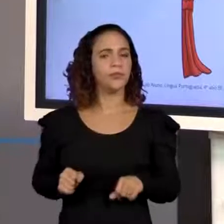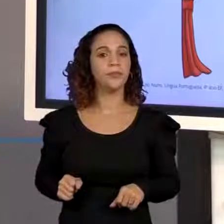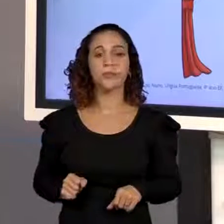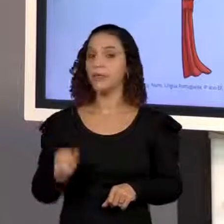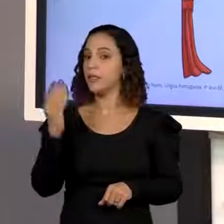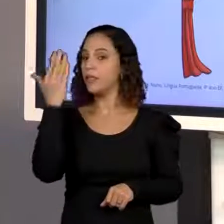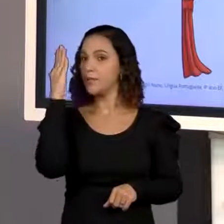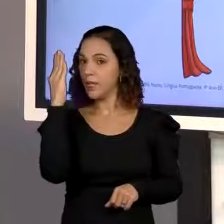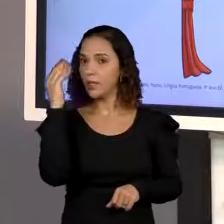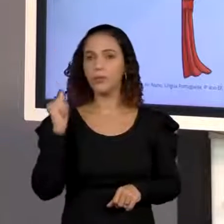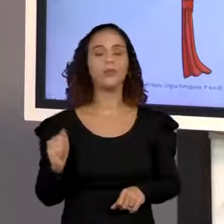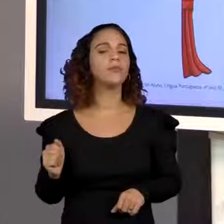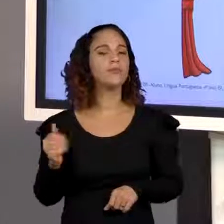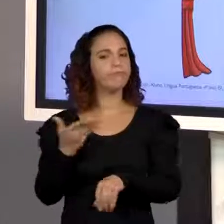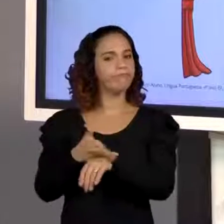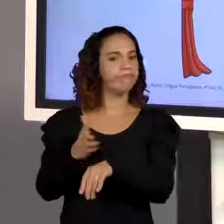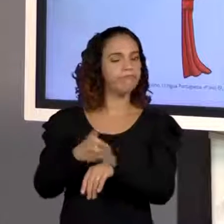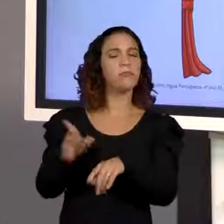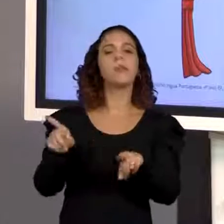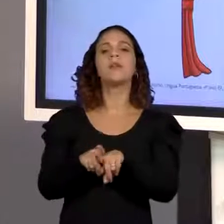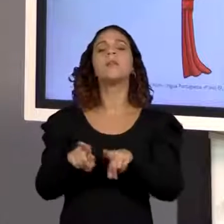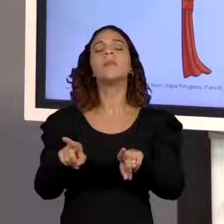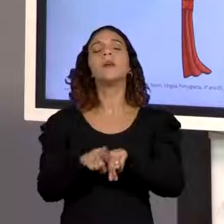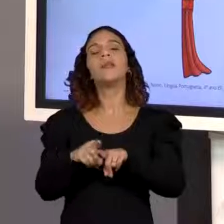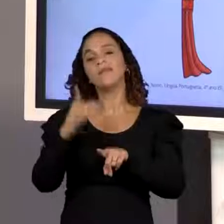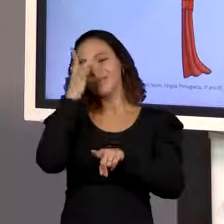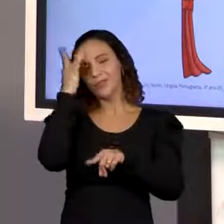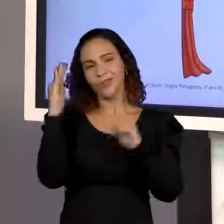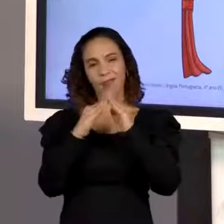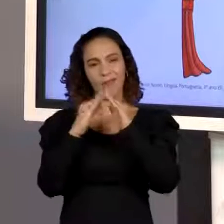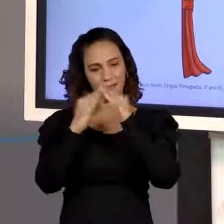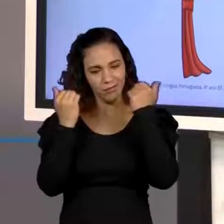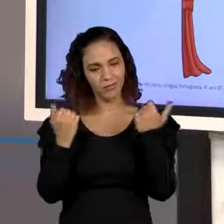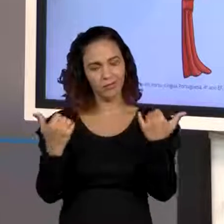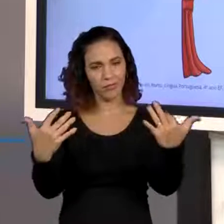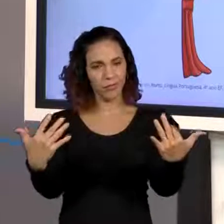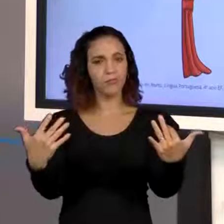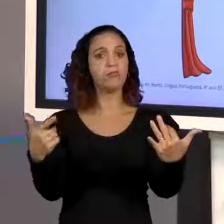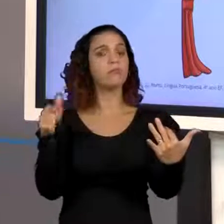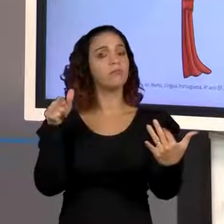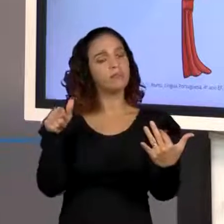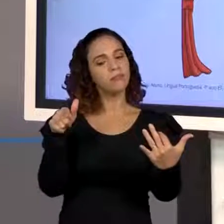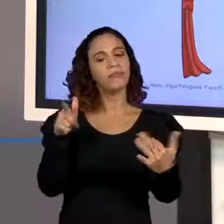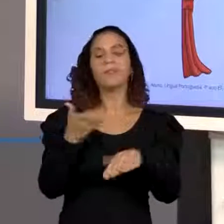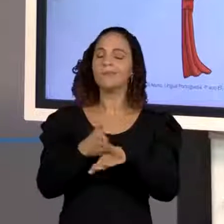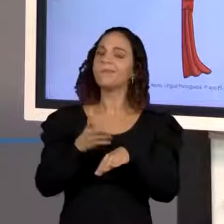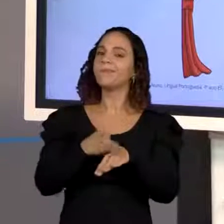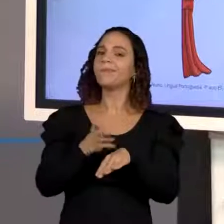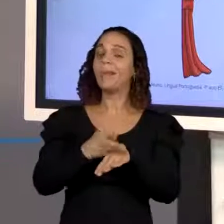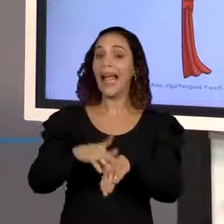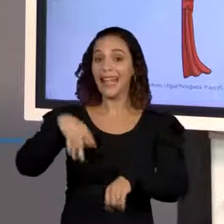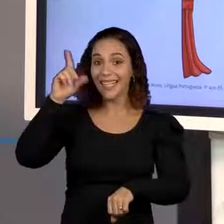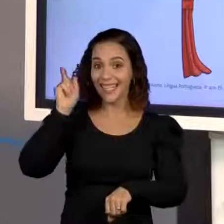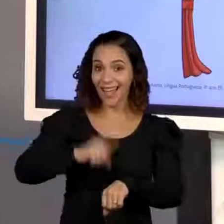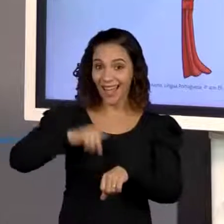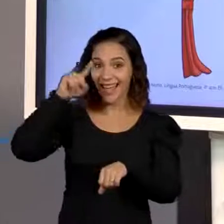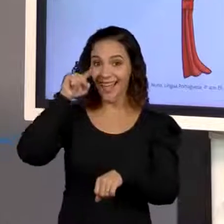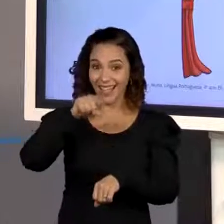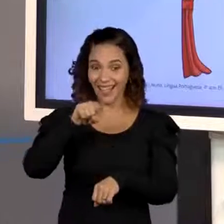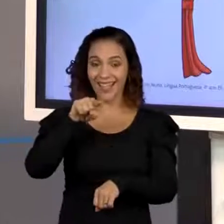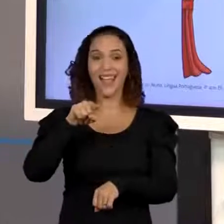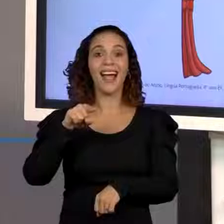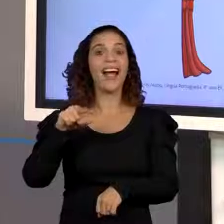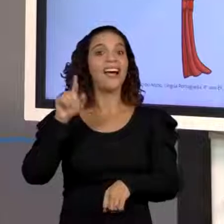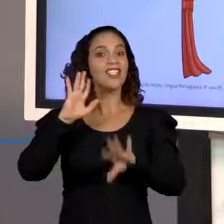ao espelho e fazer a leitura para o pessoal em casa. Pode ser super legal, hein? Porque no dia que você for fazer a leitura